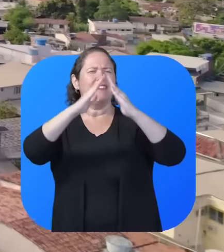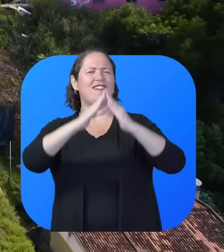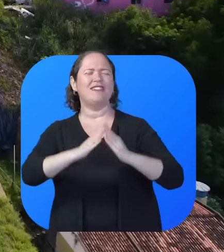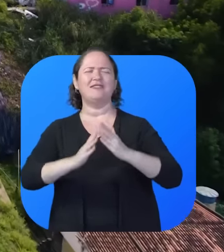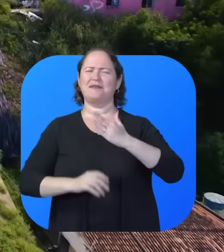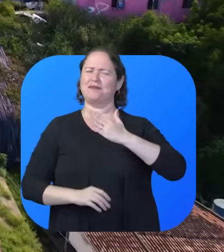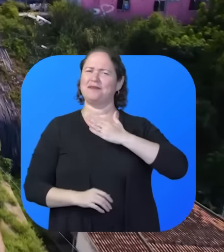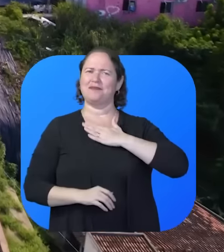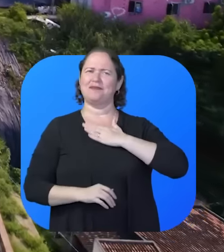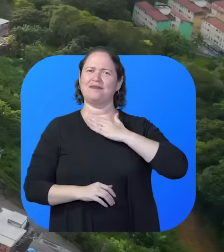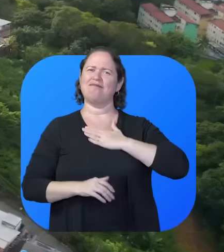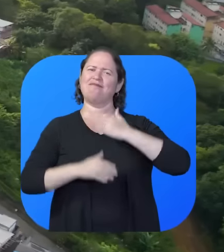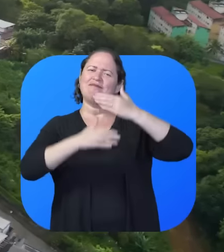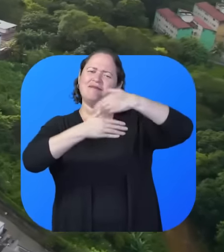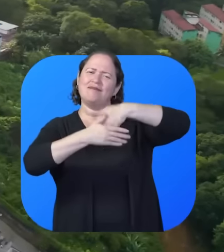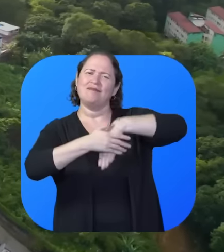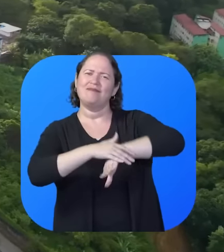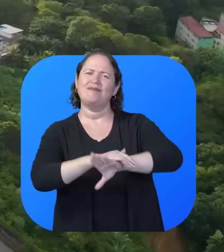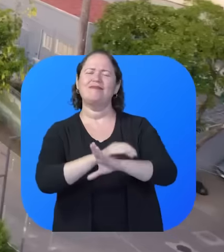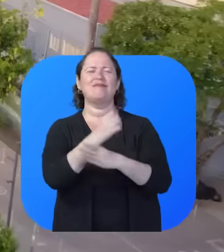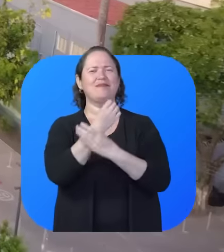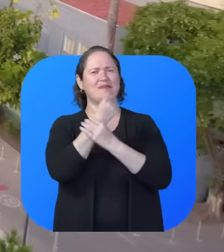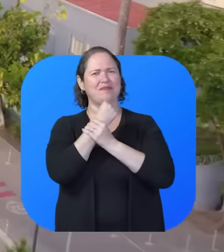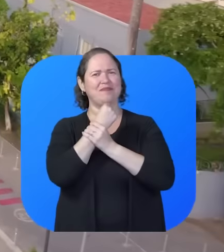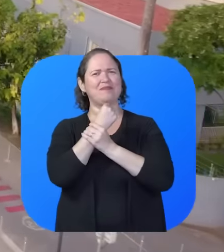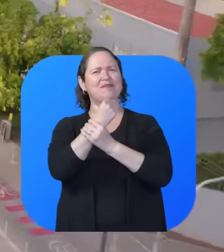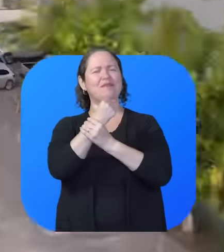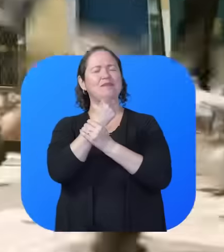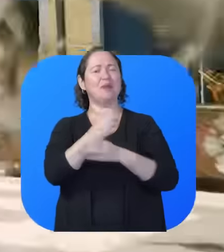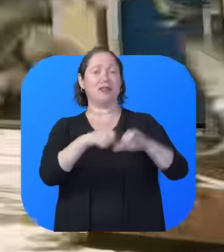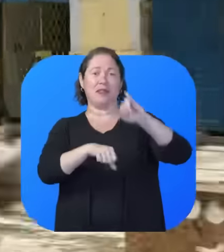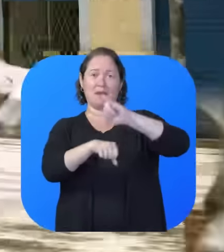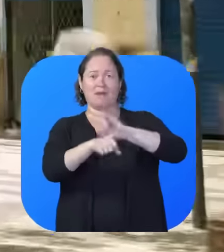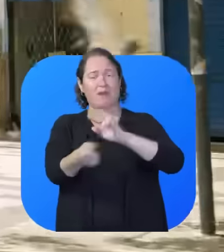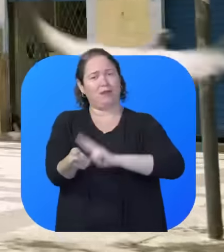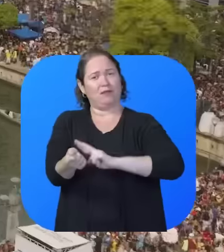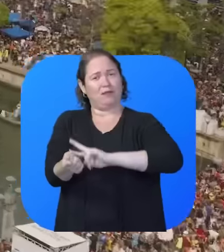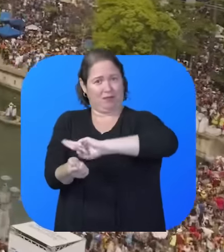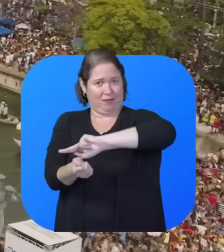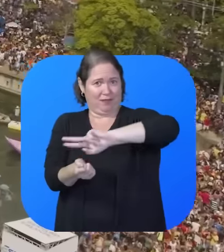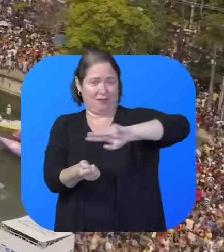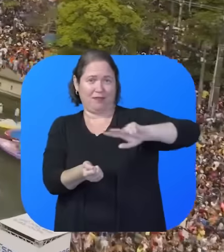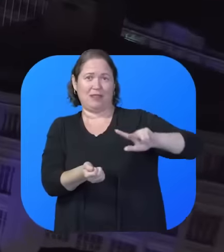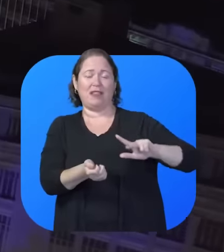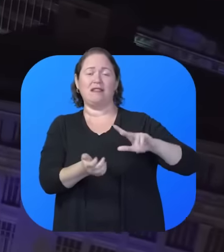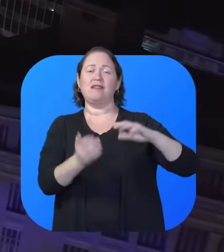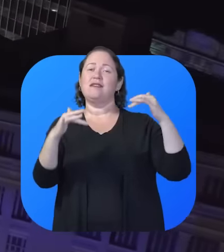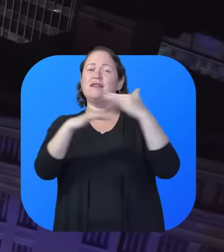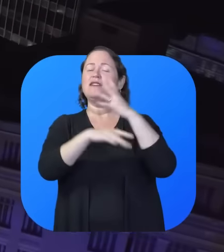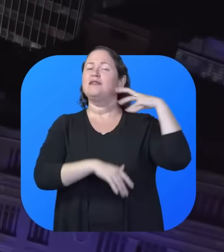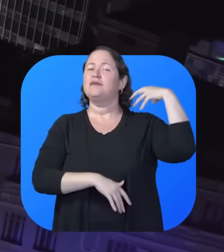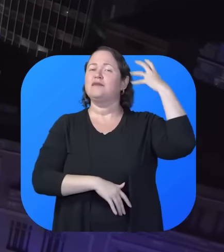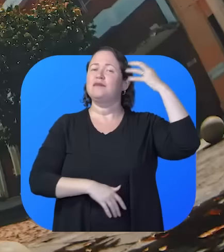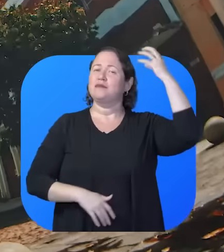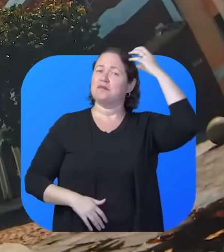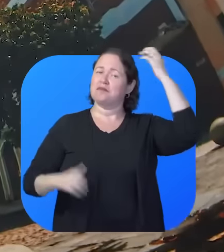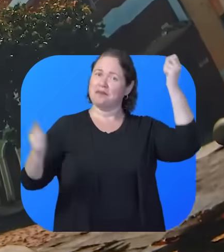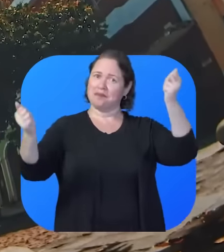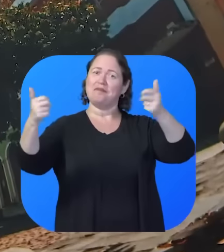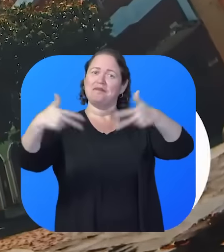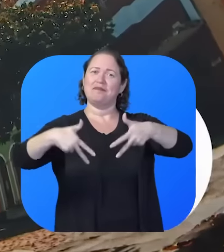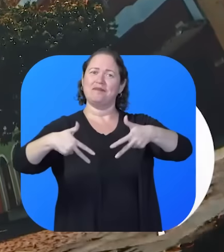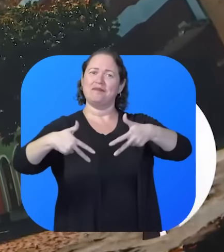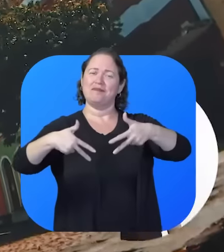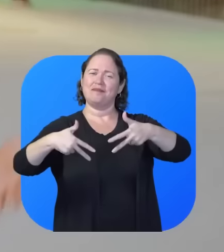casa, meu lar, minha rede, meu quintal, capital do brega e do frevo, cidade da música,